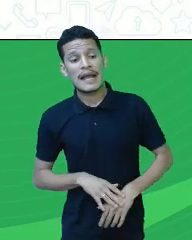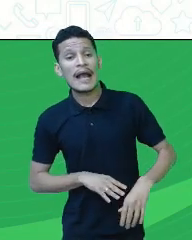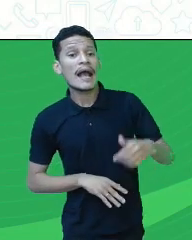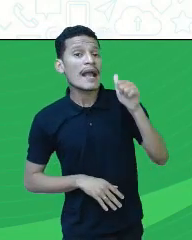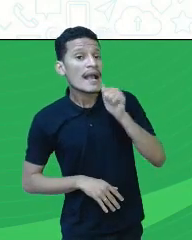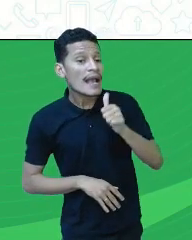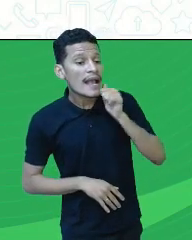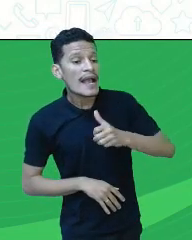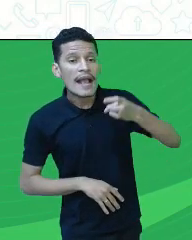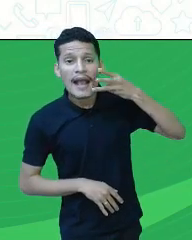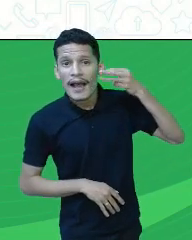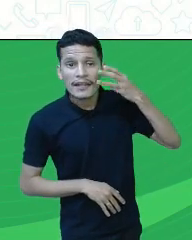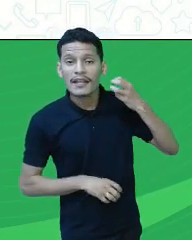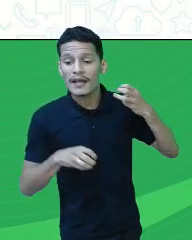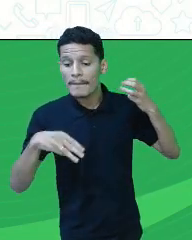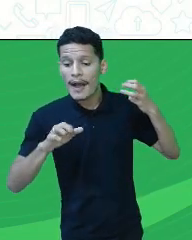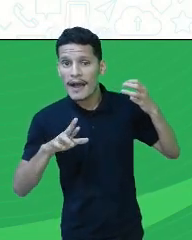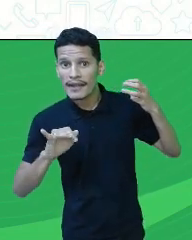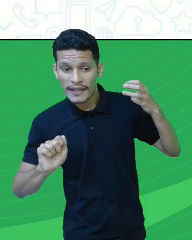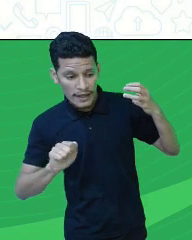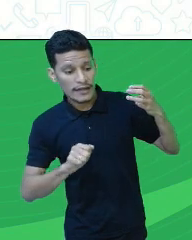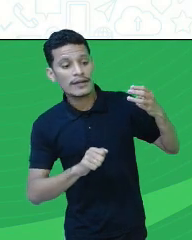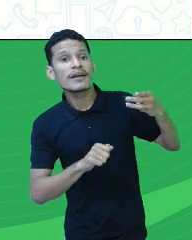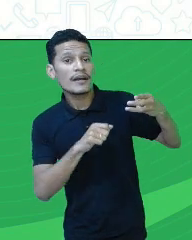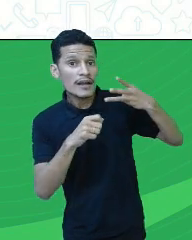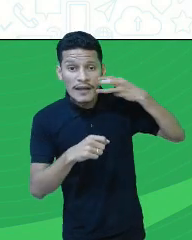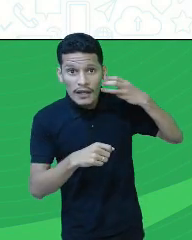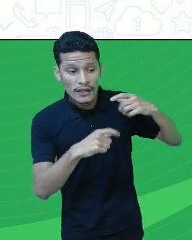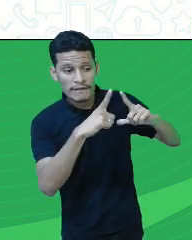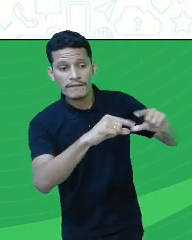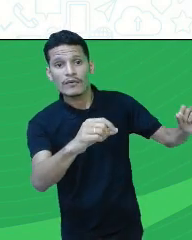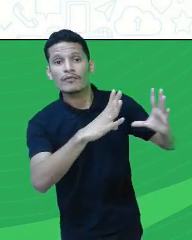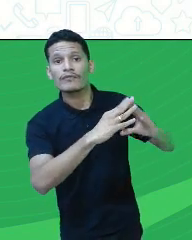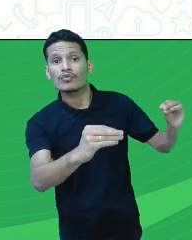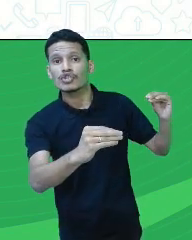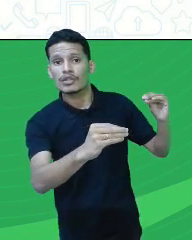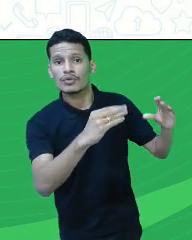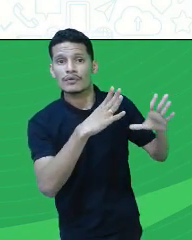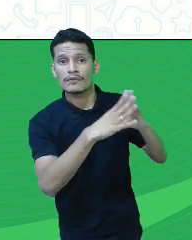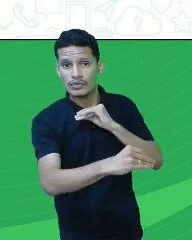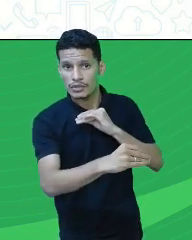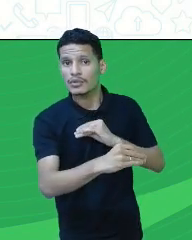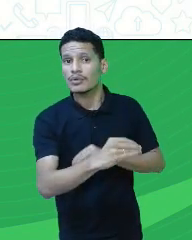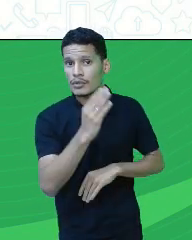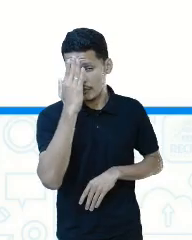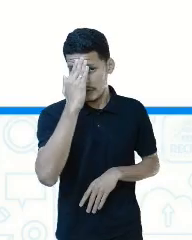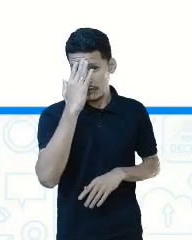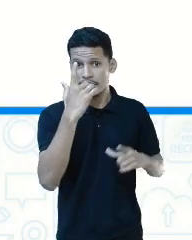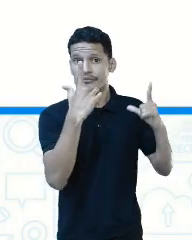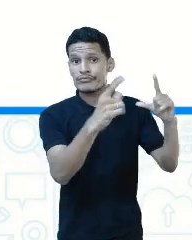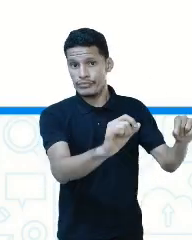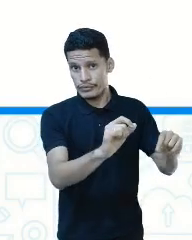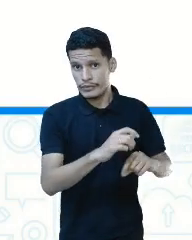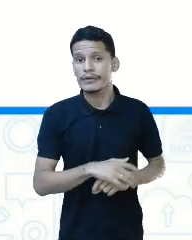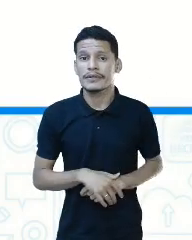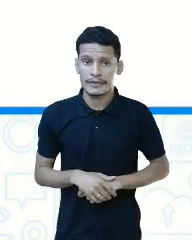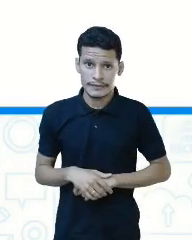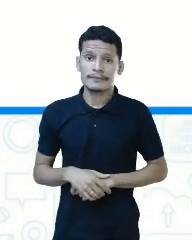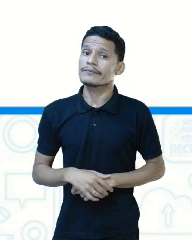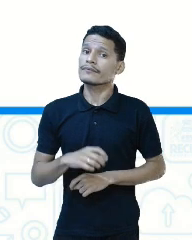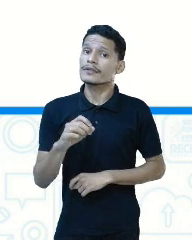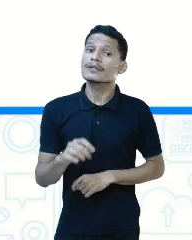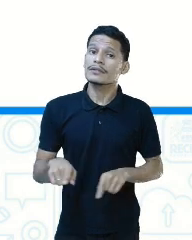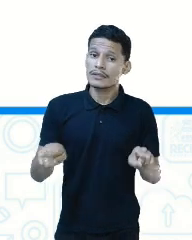Maria fugiu, certo? Então, nós temos aí um exemplo. A gata de Maria fugiu. E